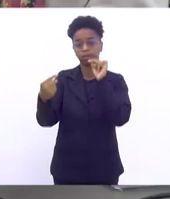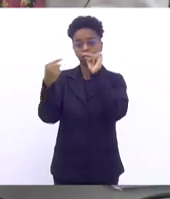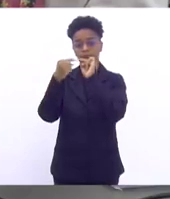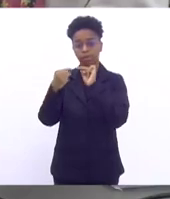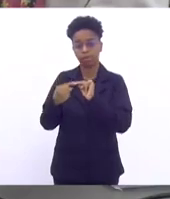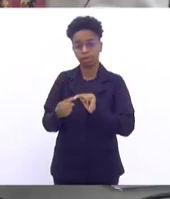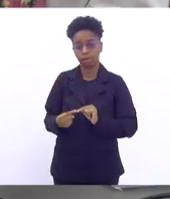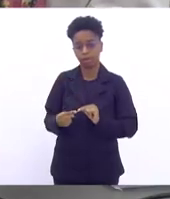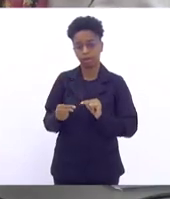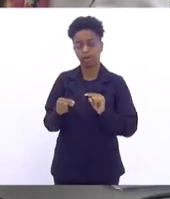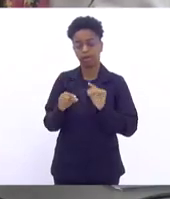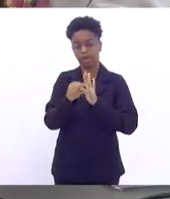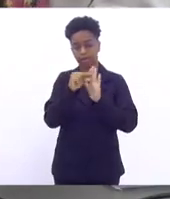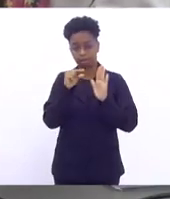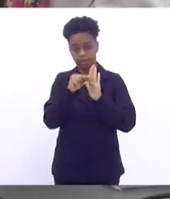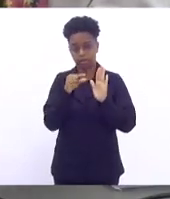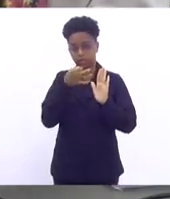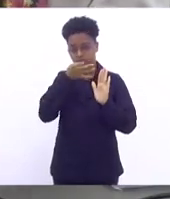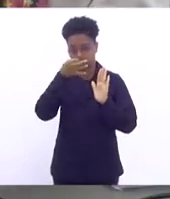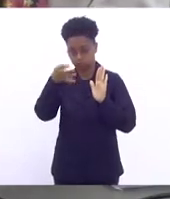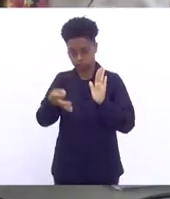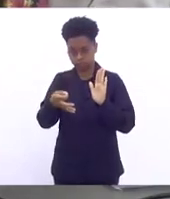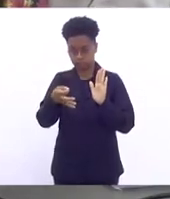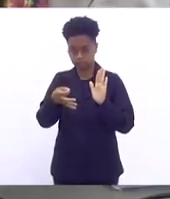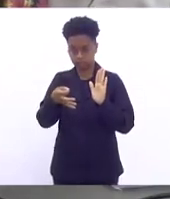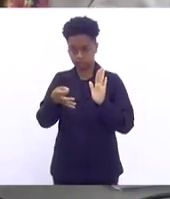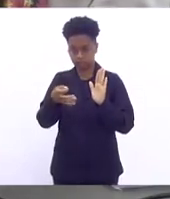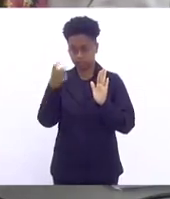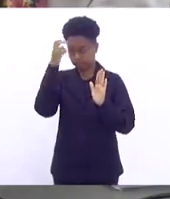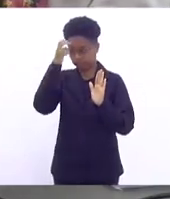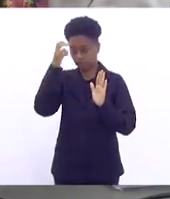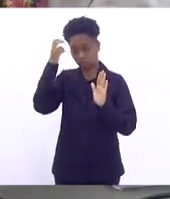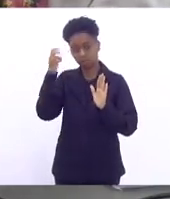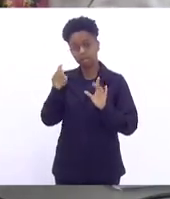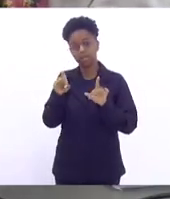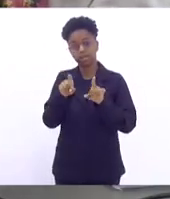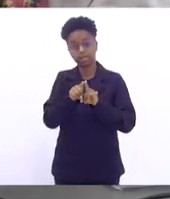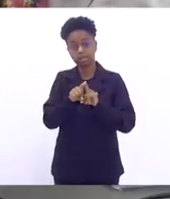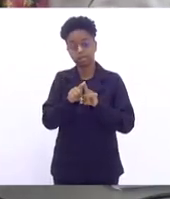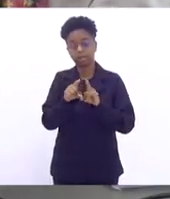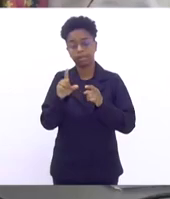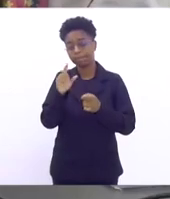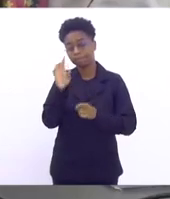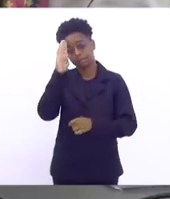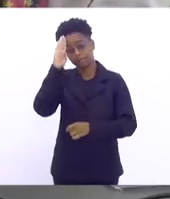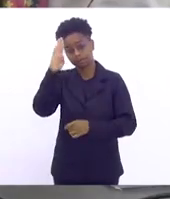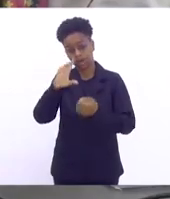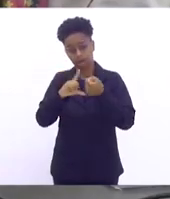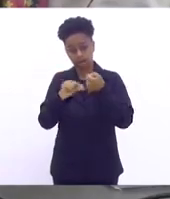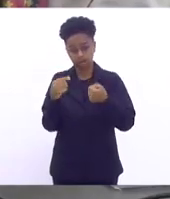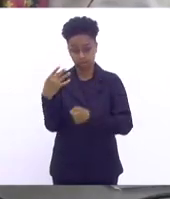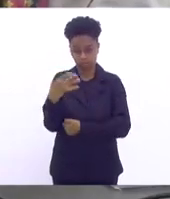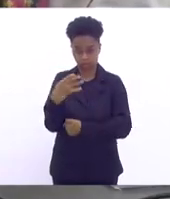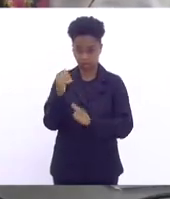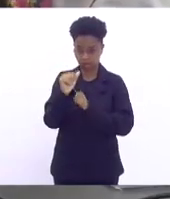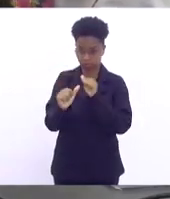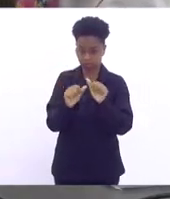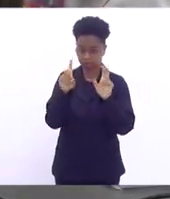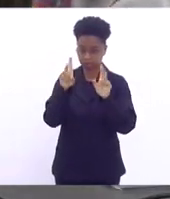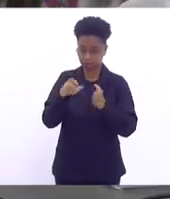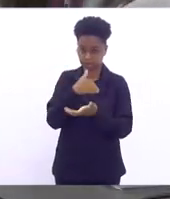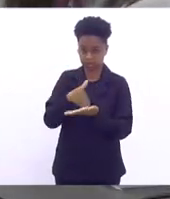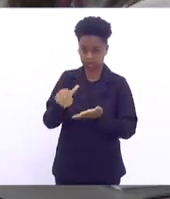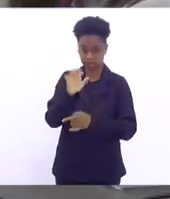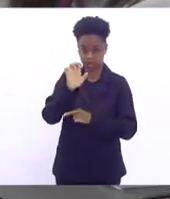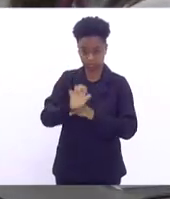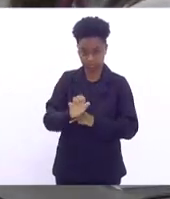das emendas que são sugeridas deputada Verônica e especialmente aí o artigo 4º pra atualizar a questão da Secretaria de Estado que